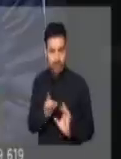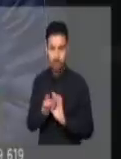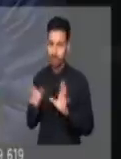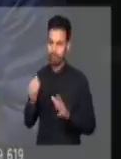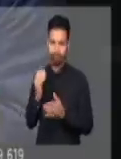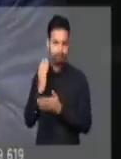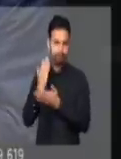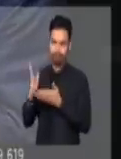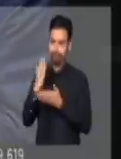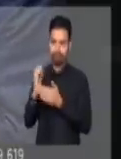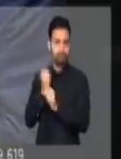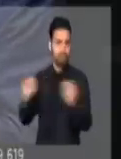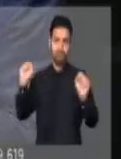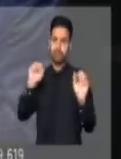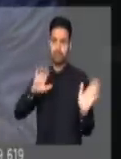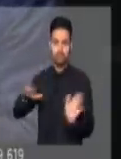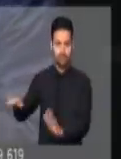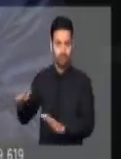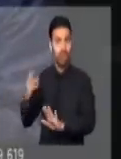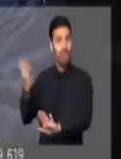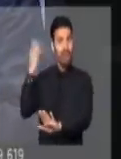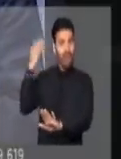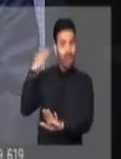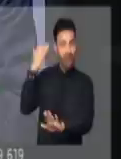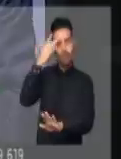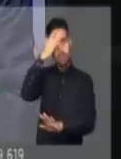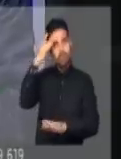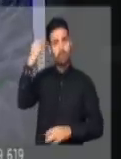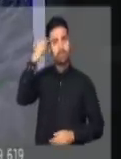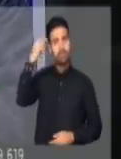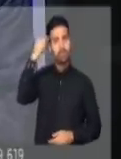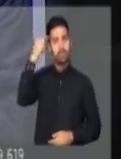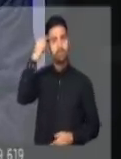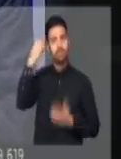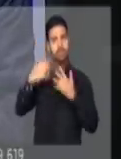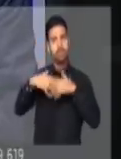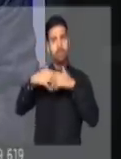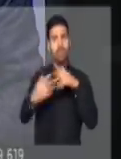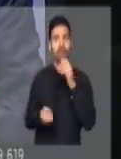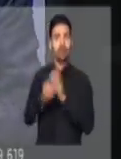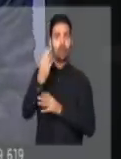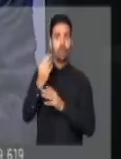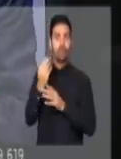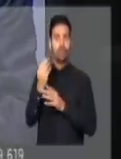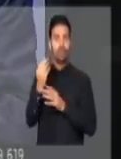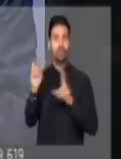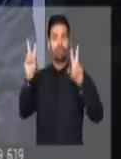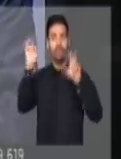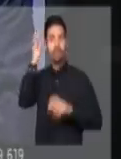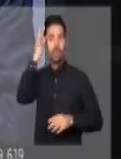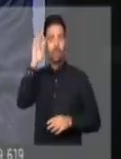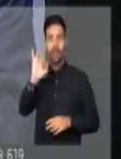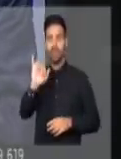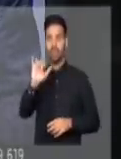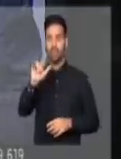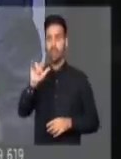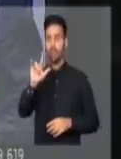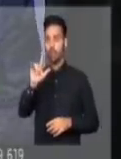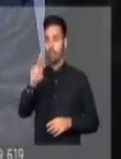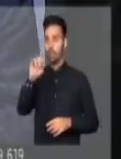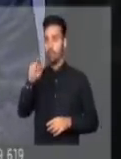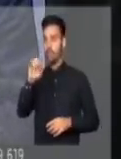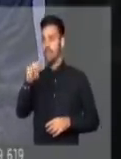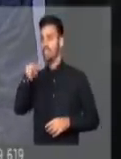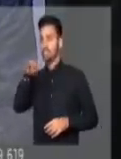sensibilizou as melhores cabeças pensantes do mundo antigo, surgiu o iluminismo, com o ideal de sociedade para a construção